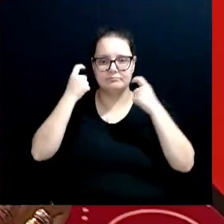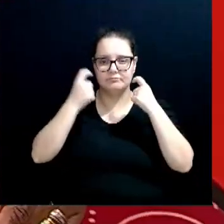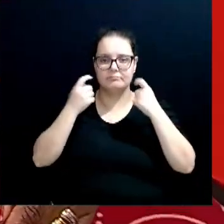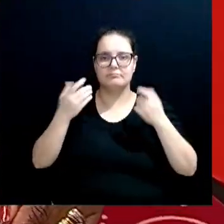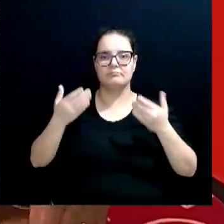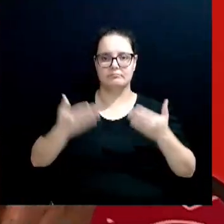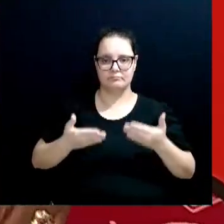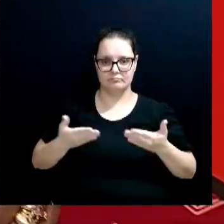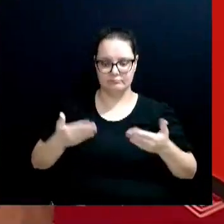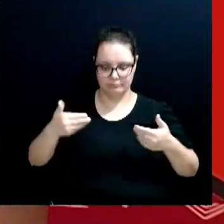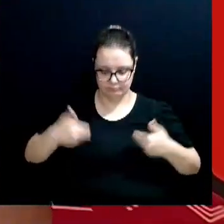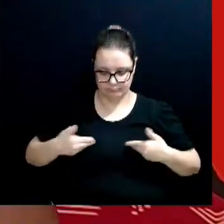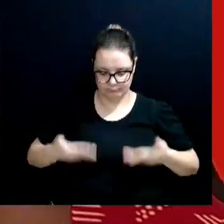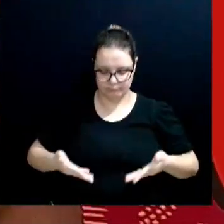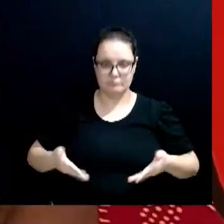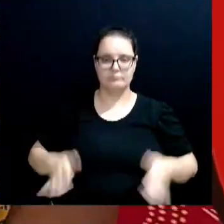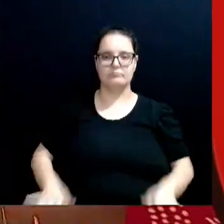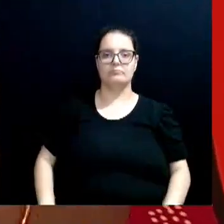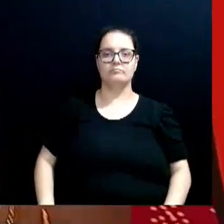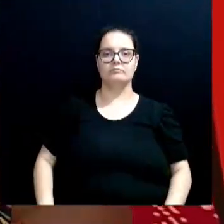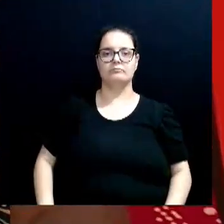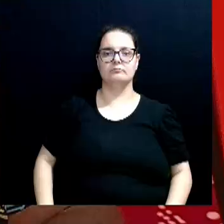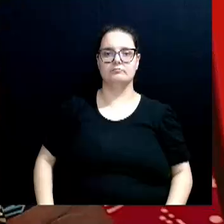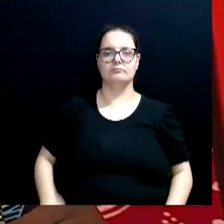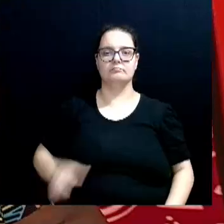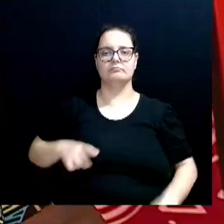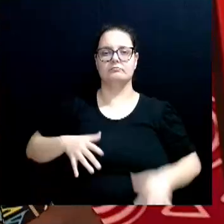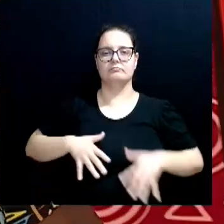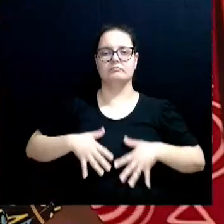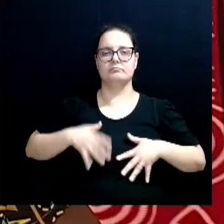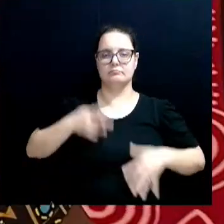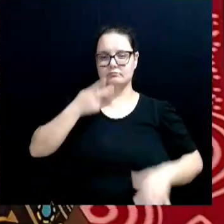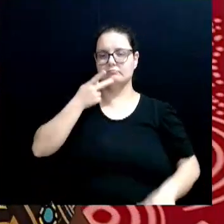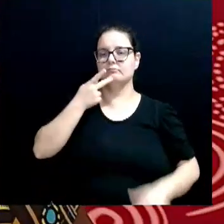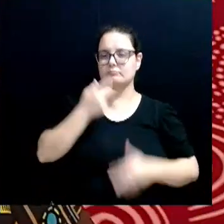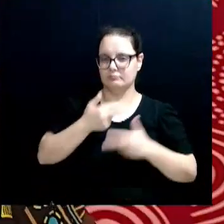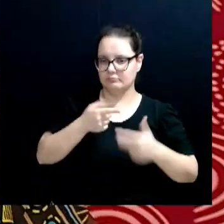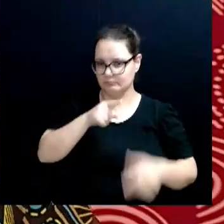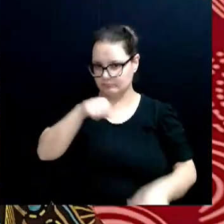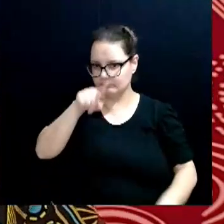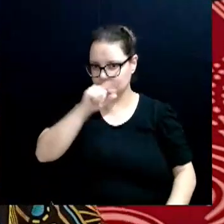aqui. Eu tenho orgulho, eu vou falar uma coisa para você.